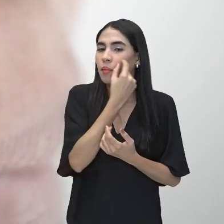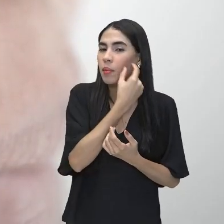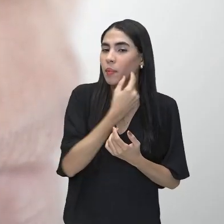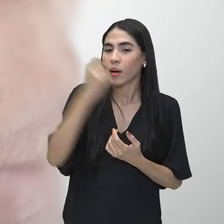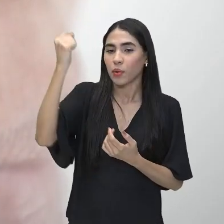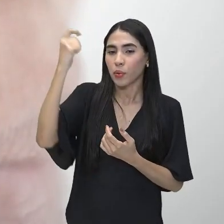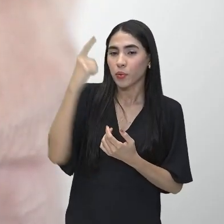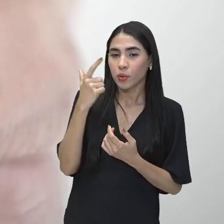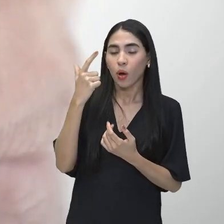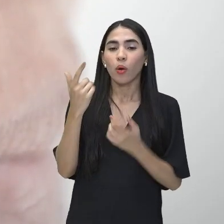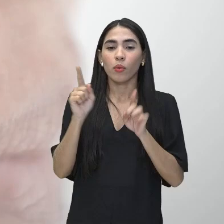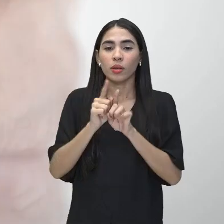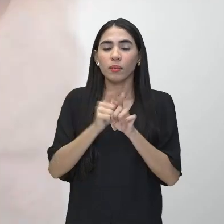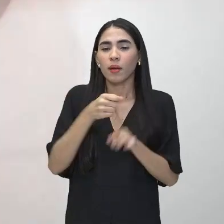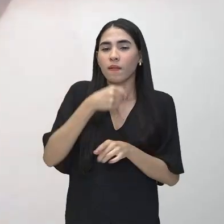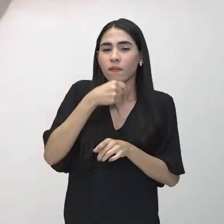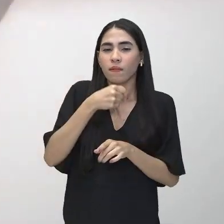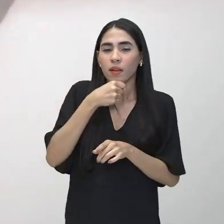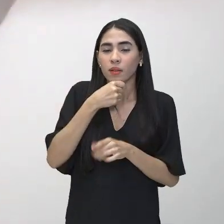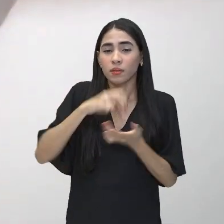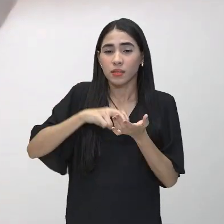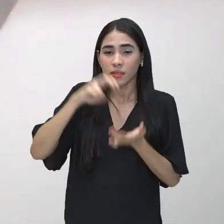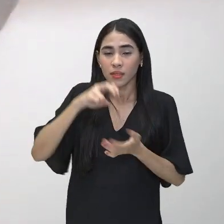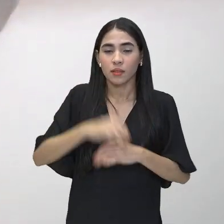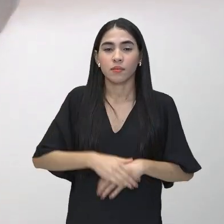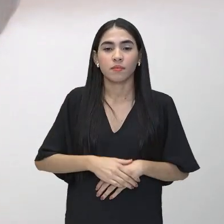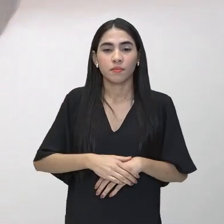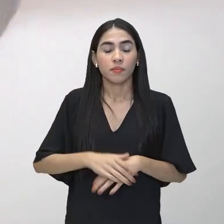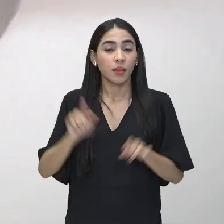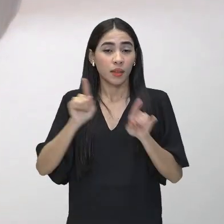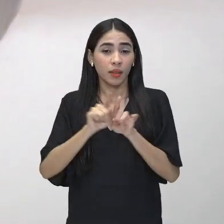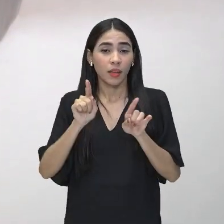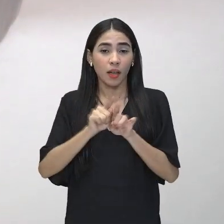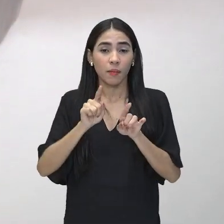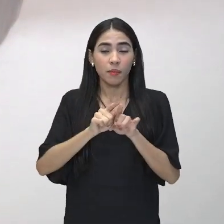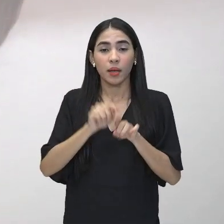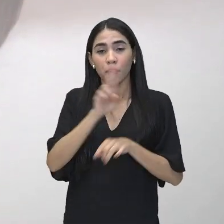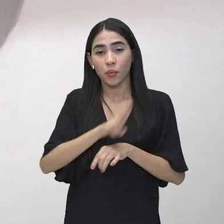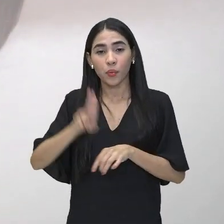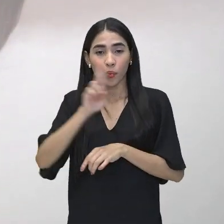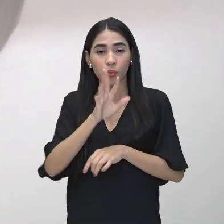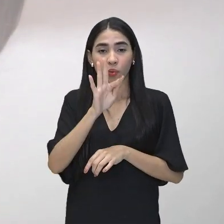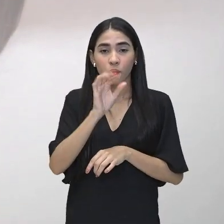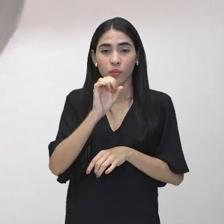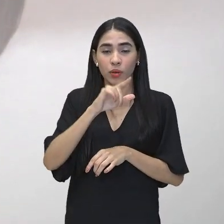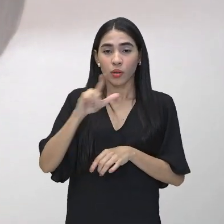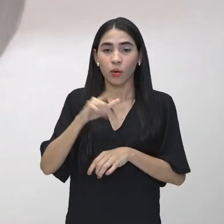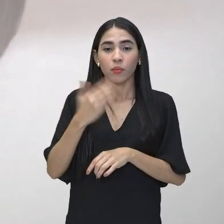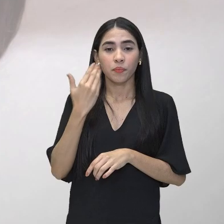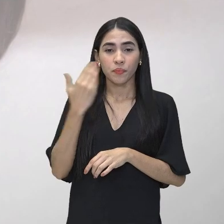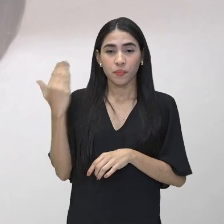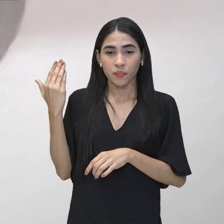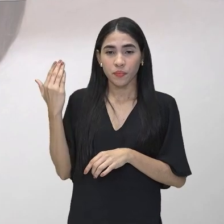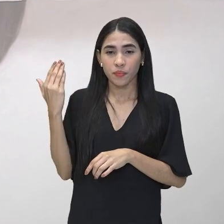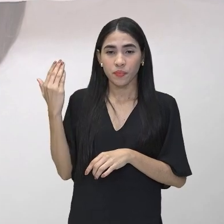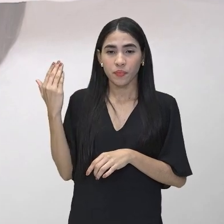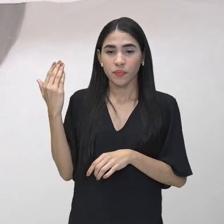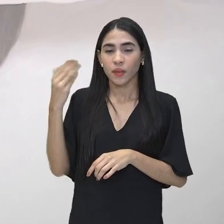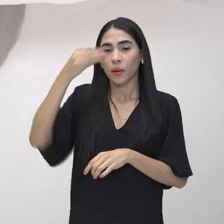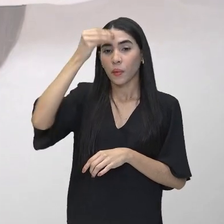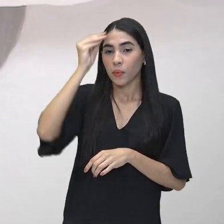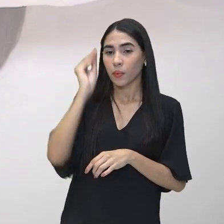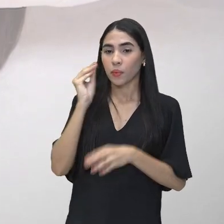e envelhecimento precoce. Um dos tratamentos que utiliza esses fenóis é o peeling, procedimento feito